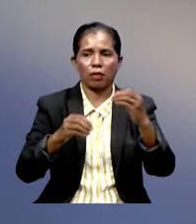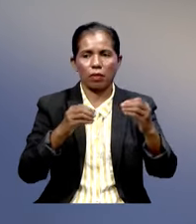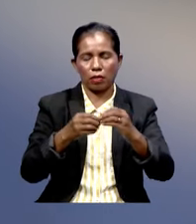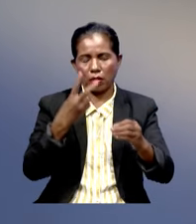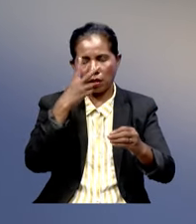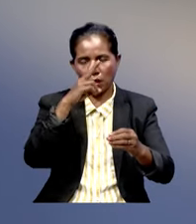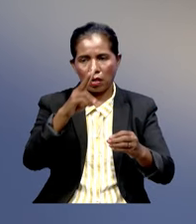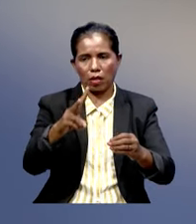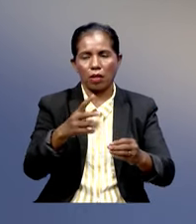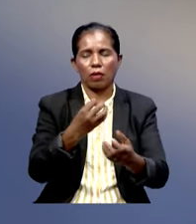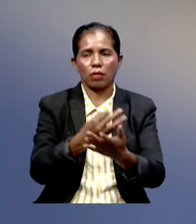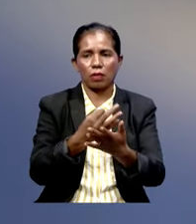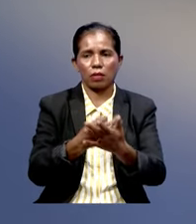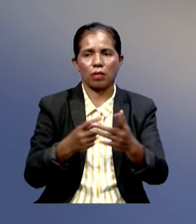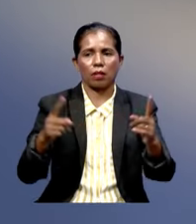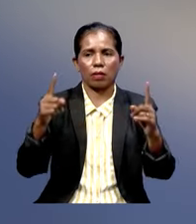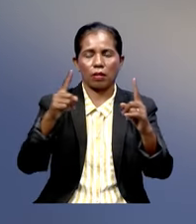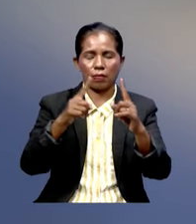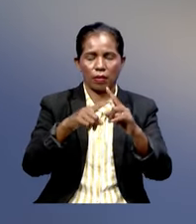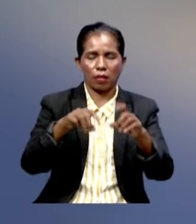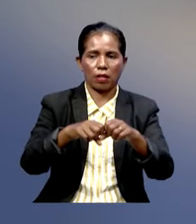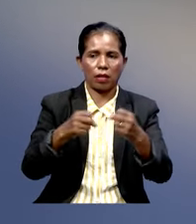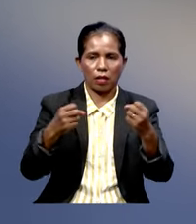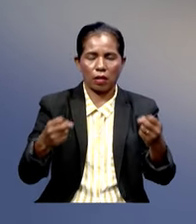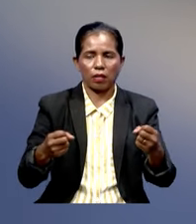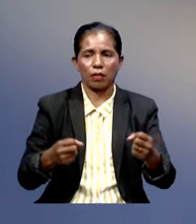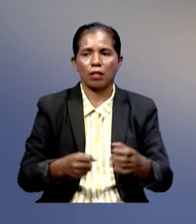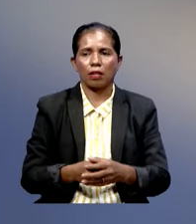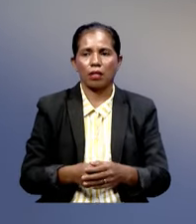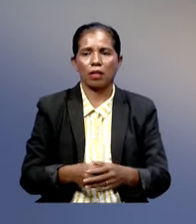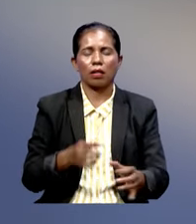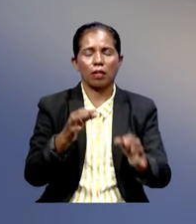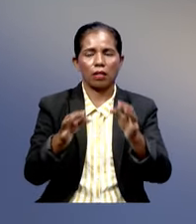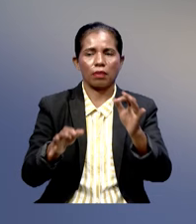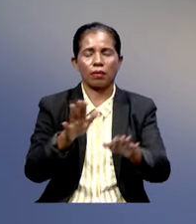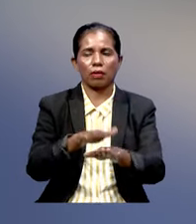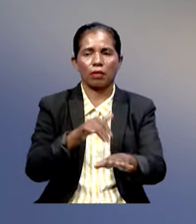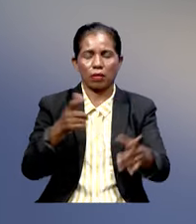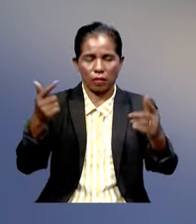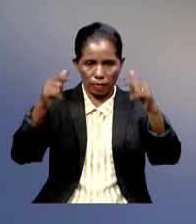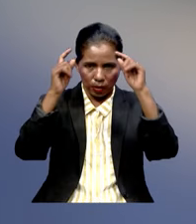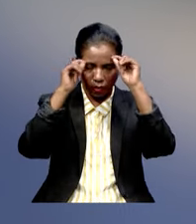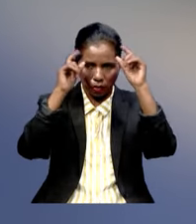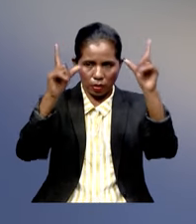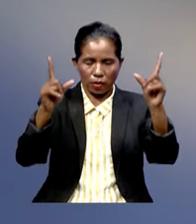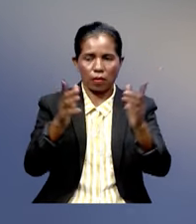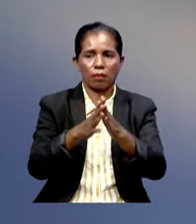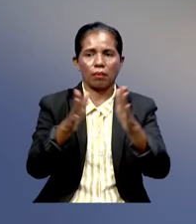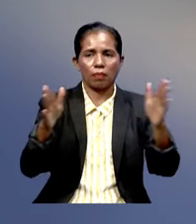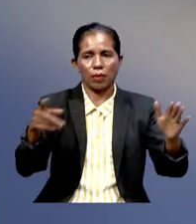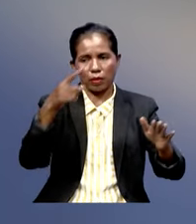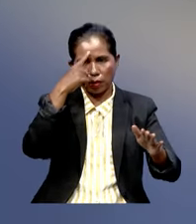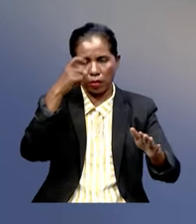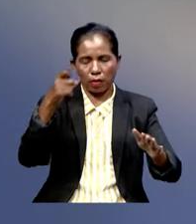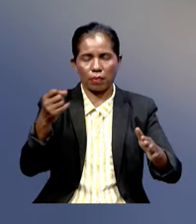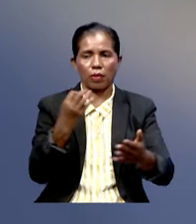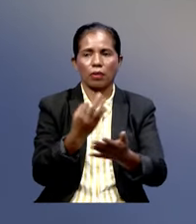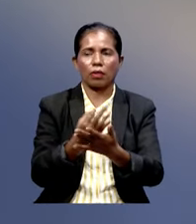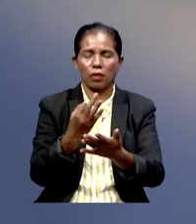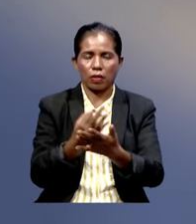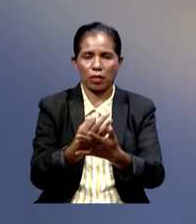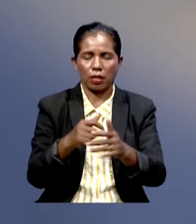operacionalização fundo ba lá com os estragos. Nebe maka carica nina impacto se mais Timor-Leste, boat lá lima, tamba fundo de ne